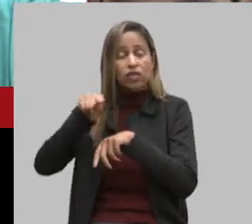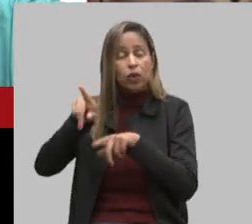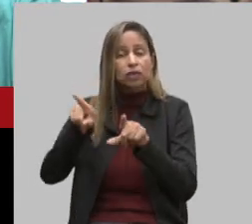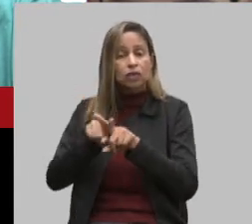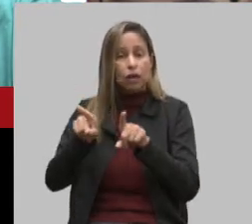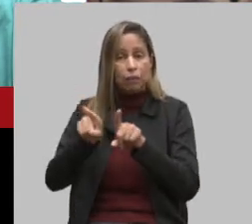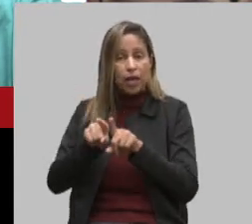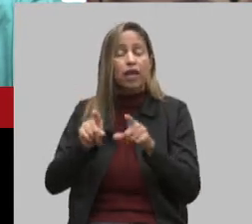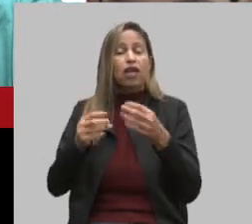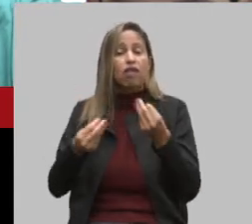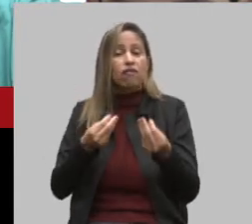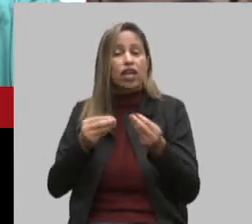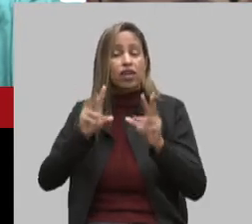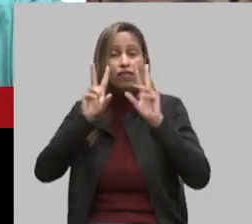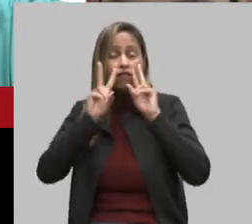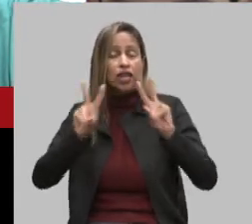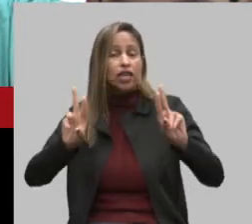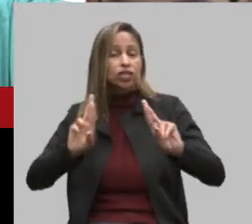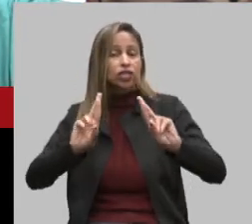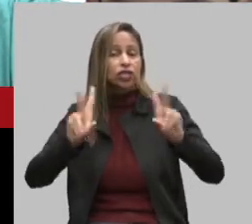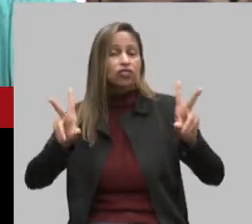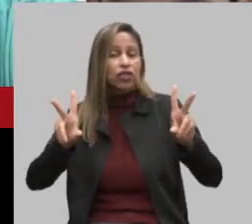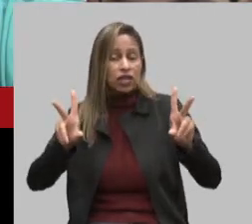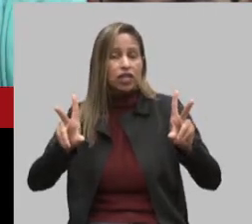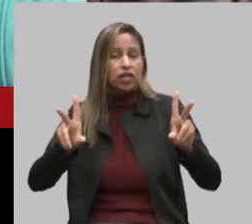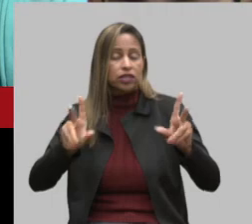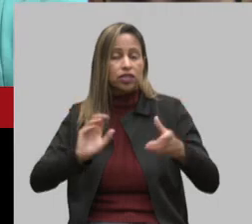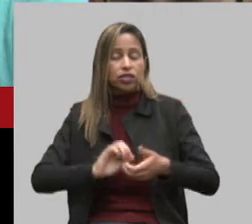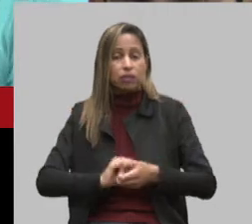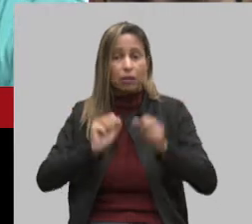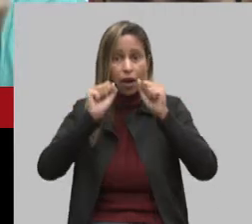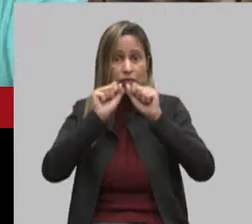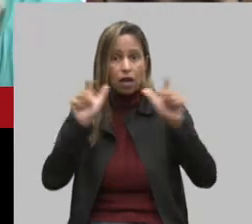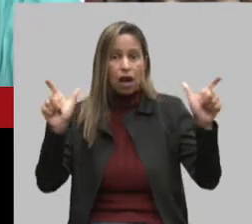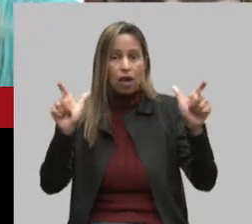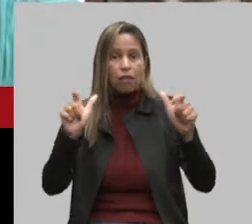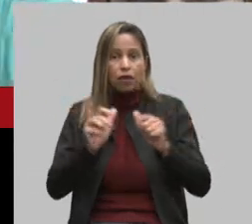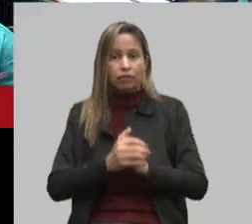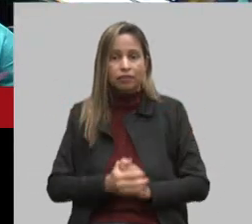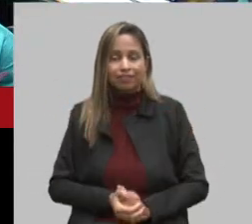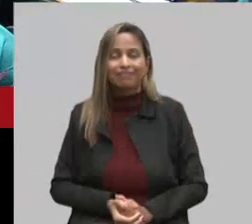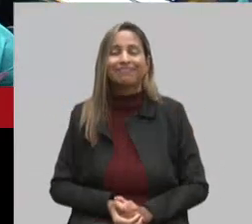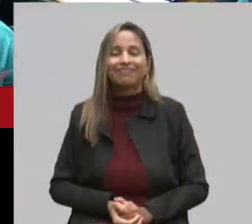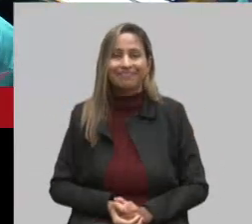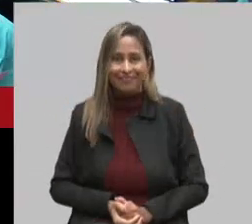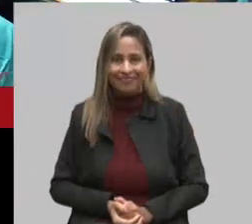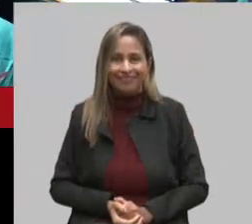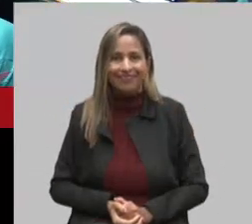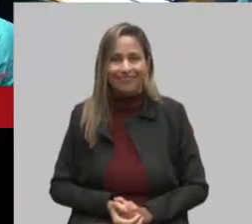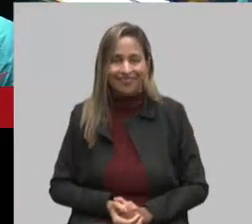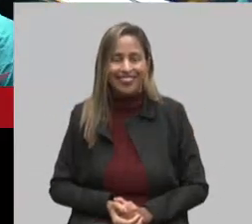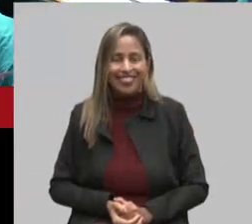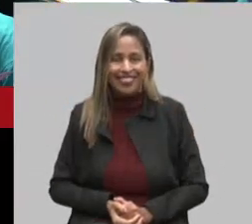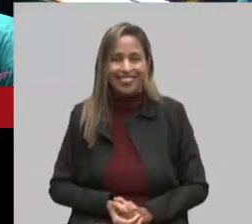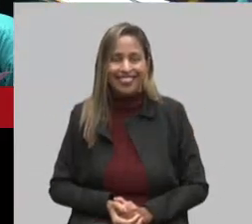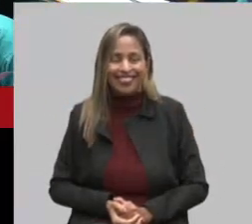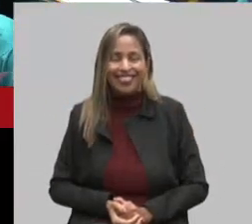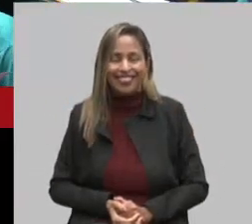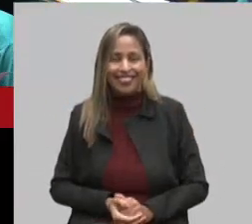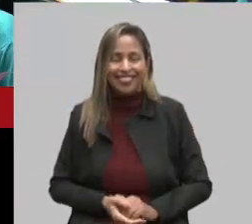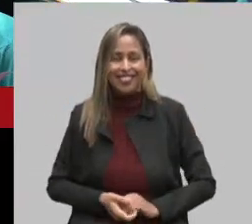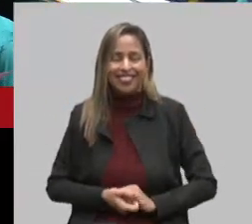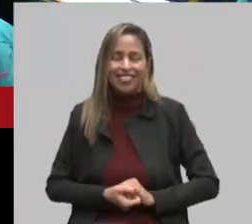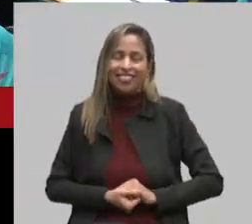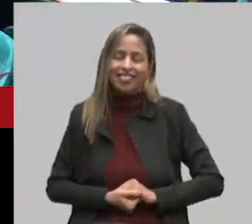uma forma de ver diferente até mesmo mais Ampla pode concluir ok foi Ok obrigado